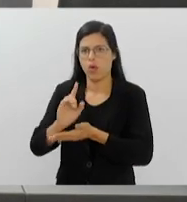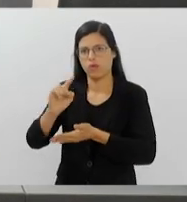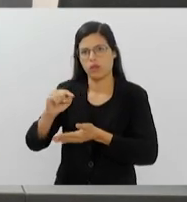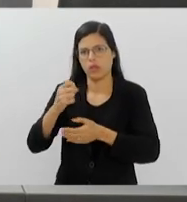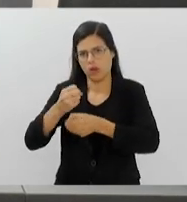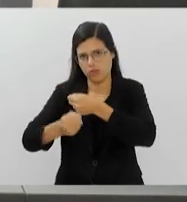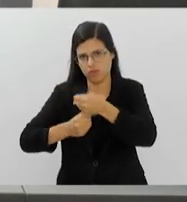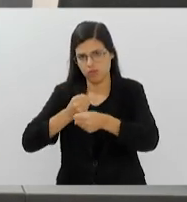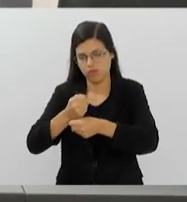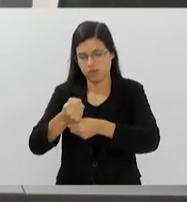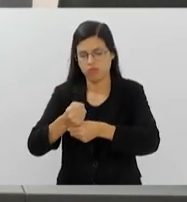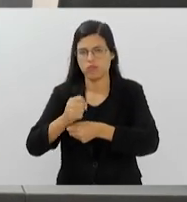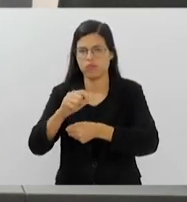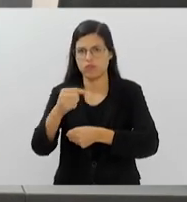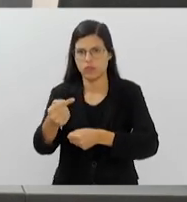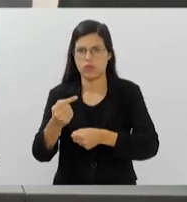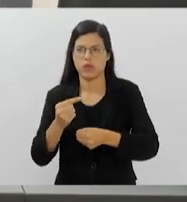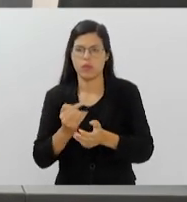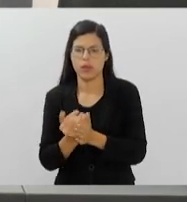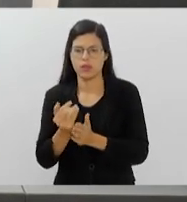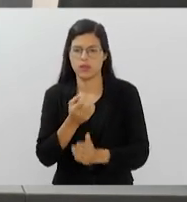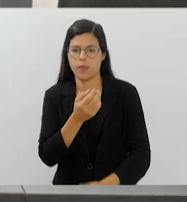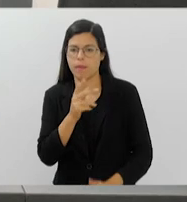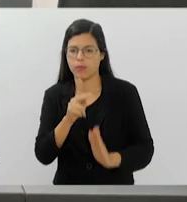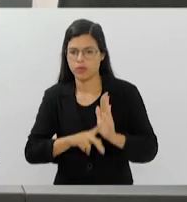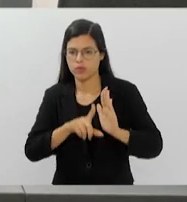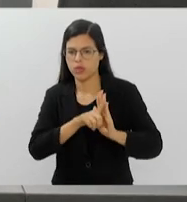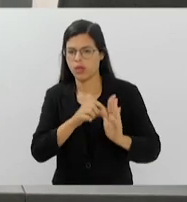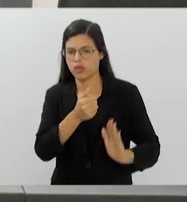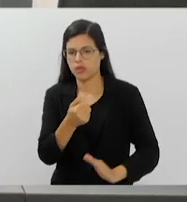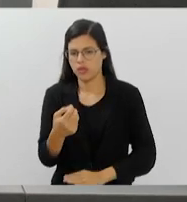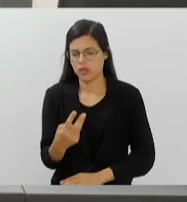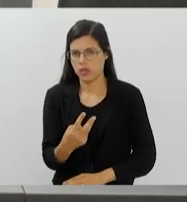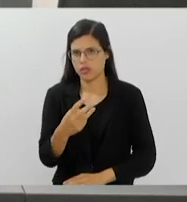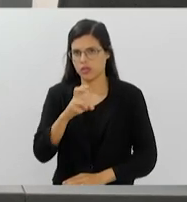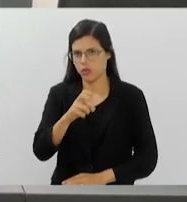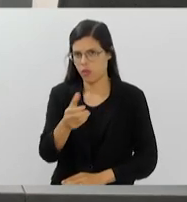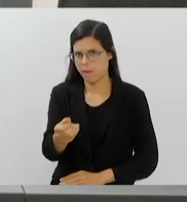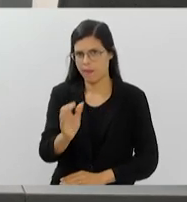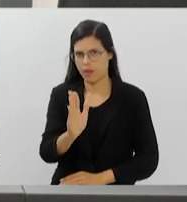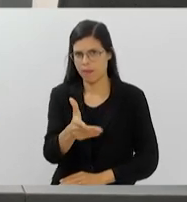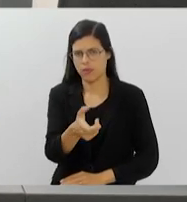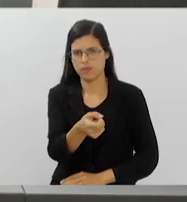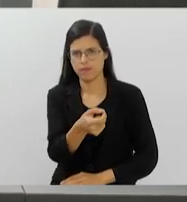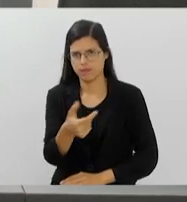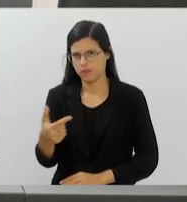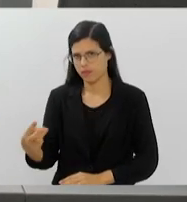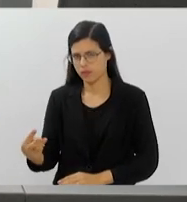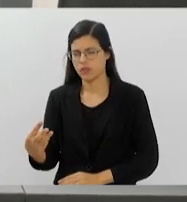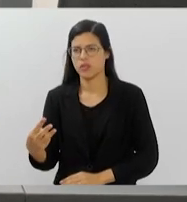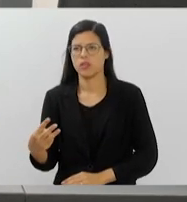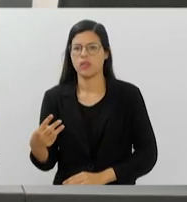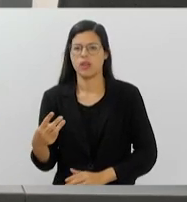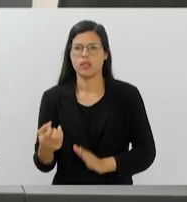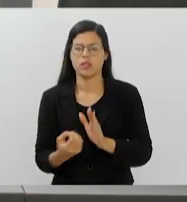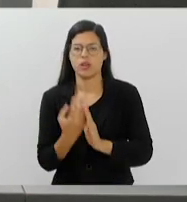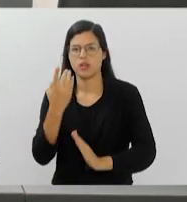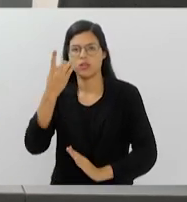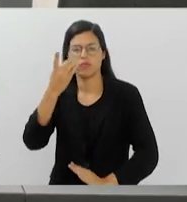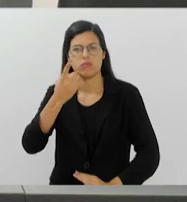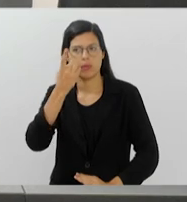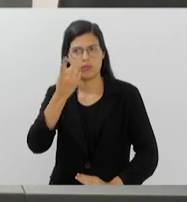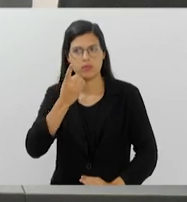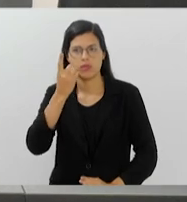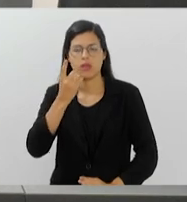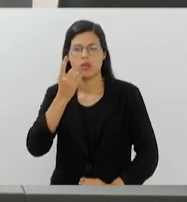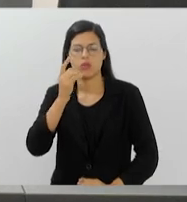fevereiro. Bem, projeto de lei 1356 de 2023 é o item 9 da pauta, de autoria do deputado